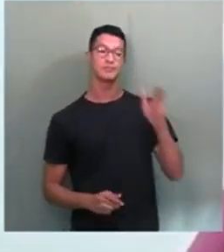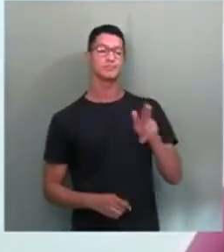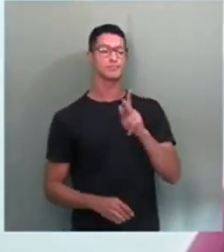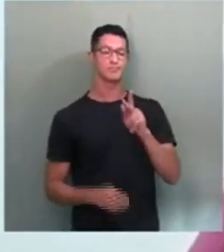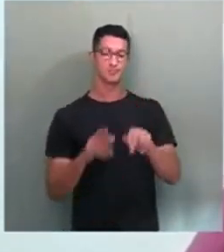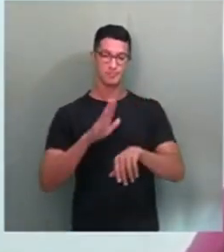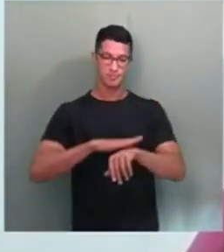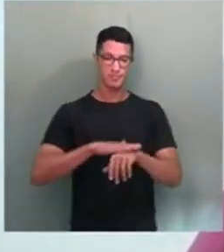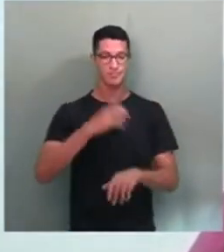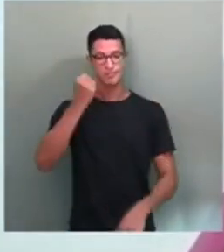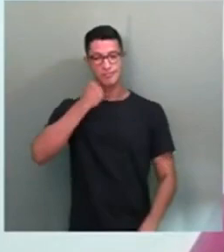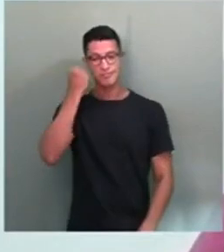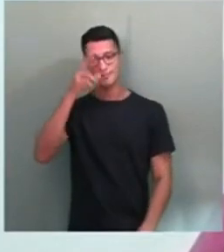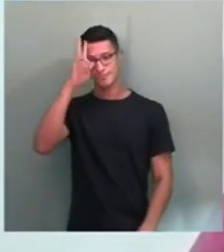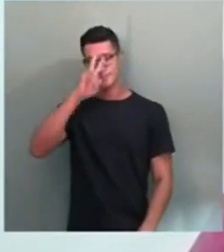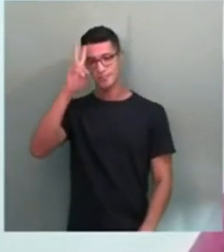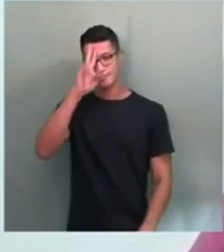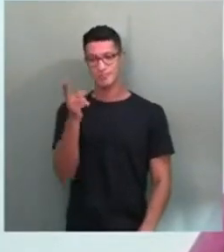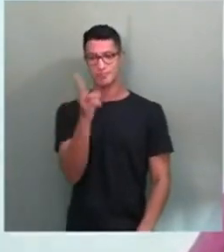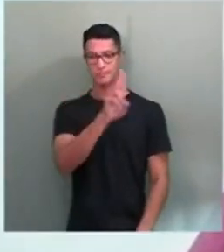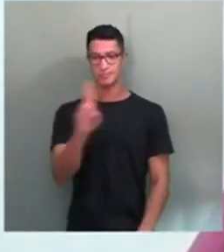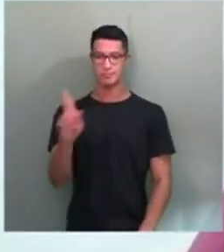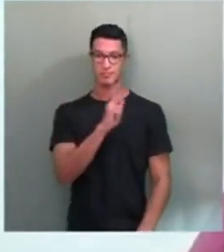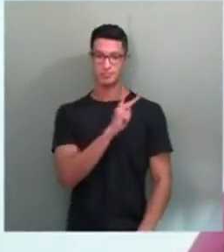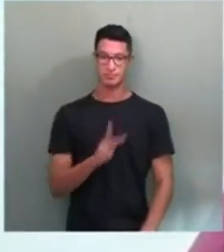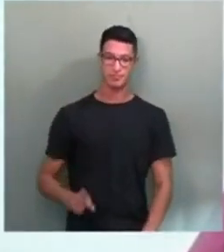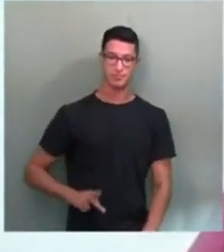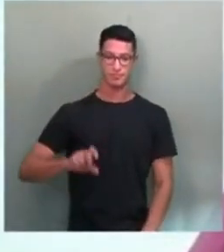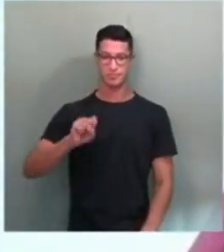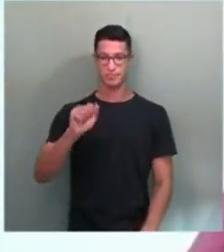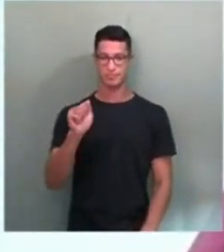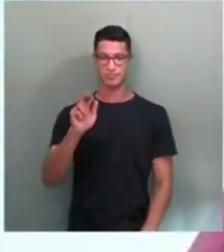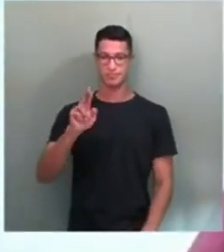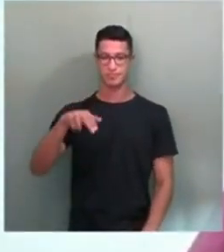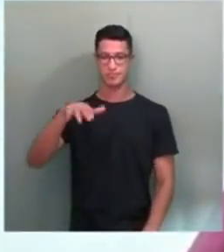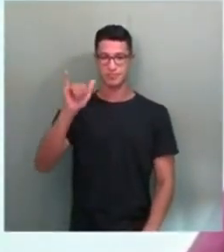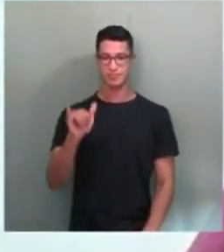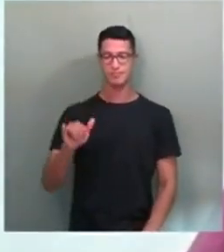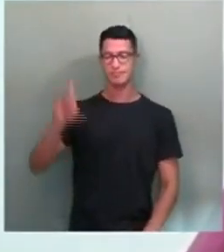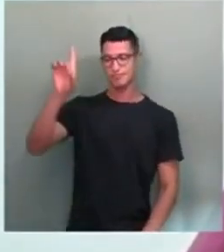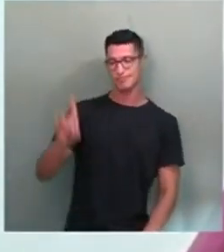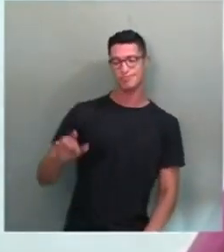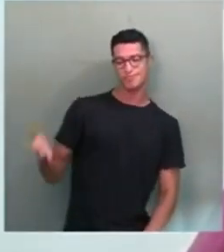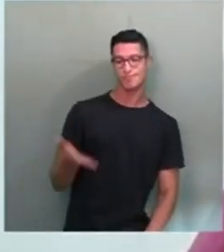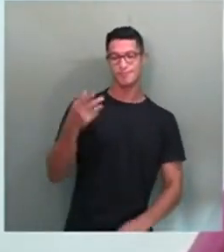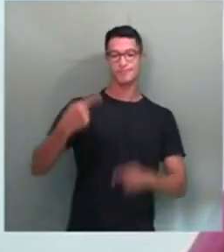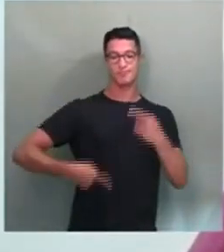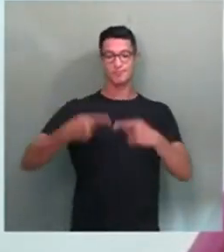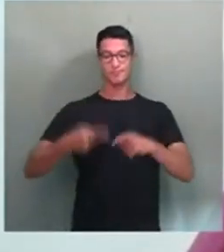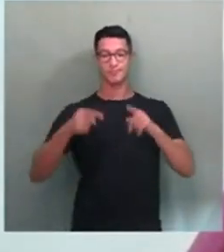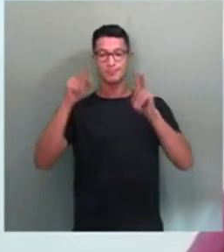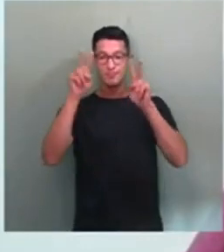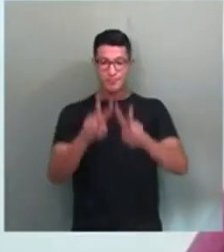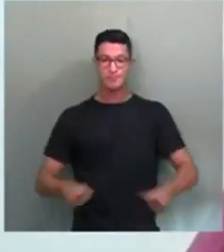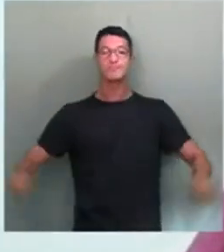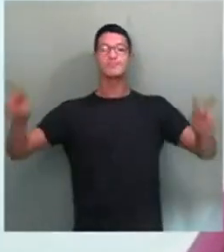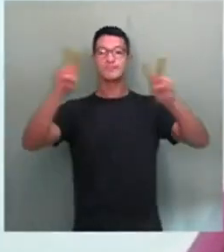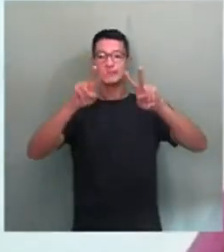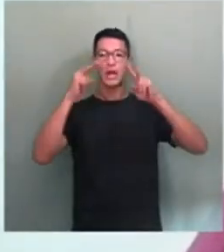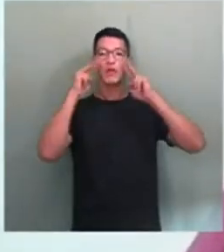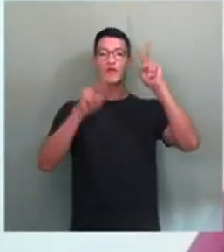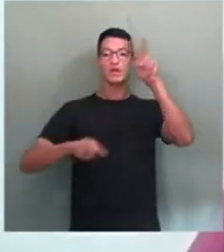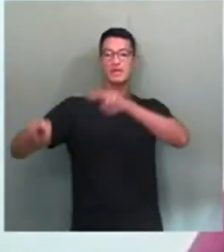Isauci, lembrar o nome do presidente Sarney, um decano da política nacional que teve a visão